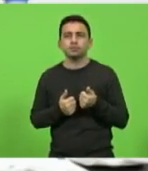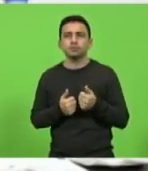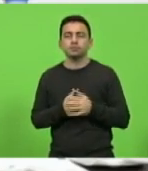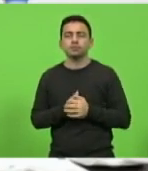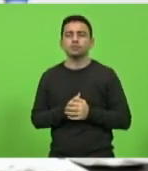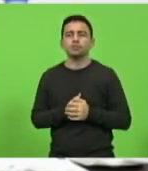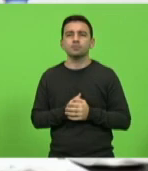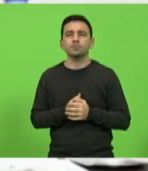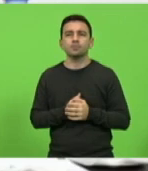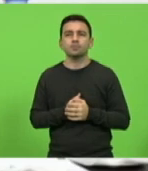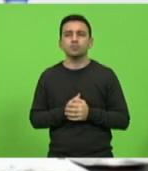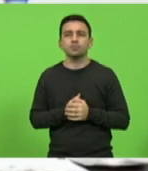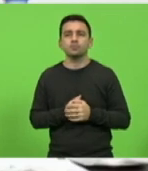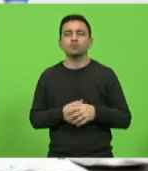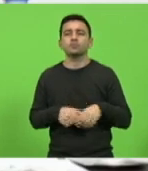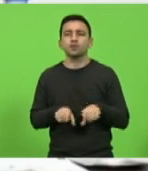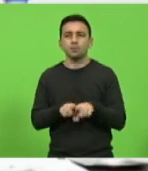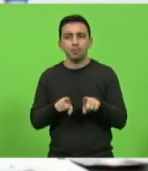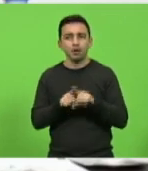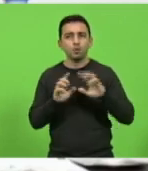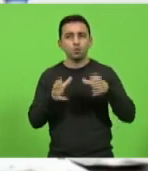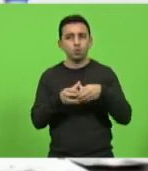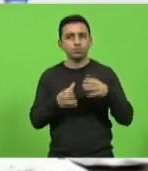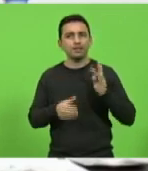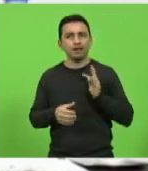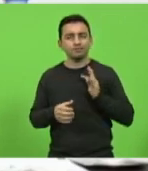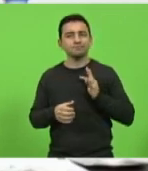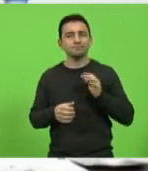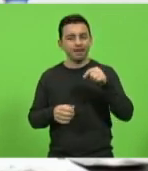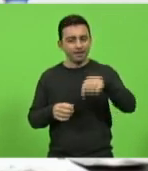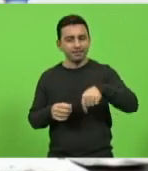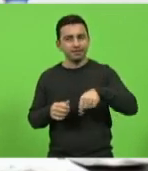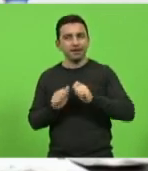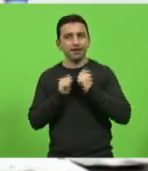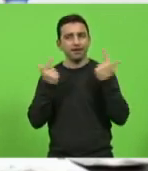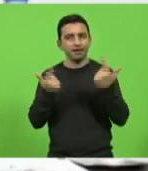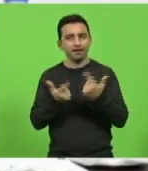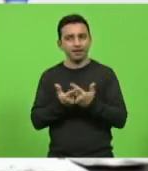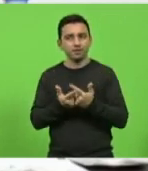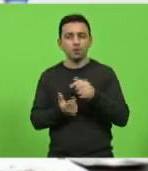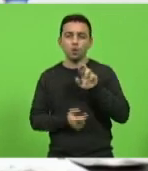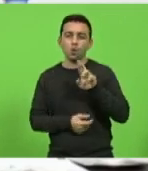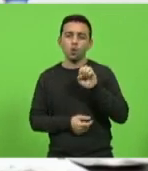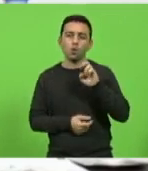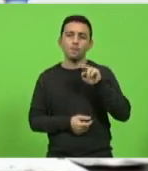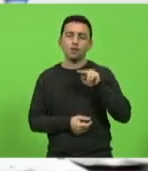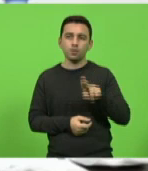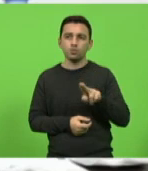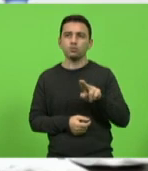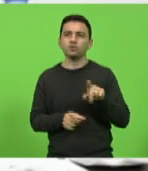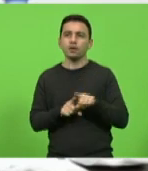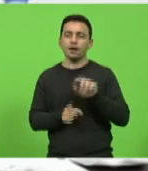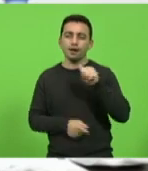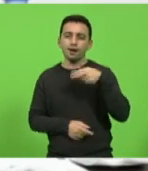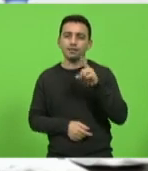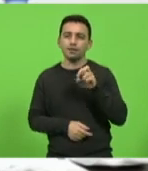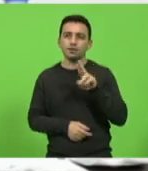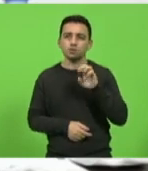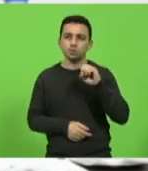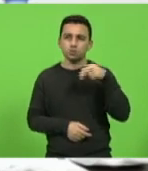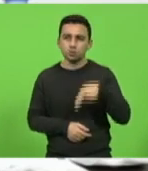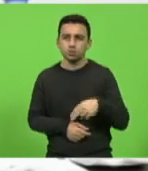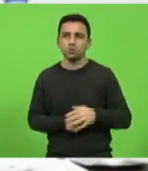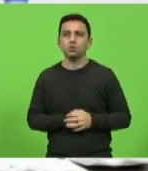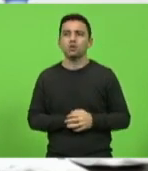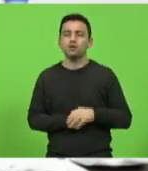som aqui e a equipe técnica da alesc através do Romeo feat Anderson Airton Barbosa